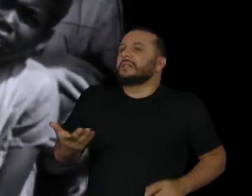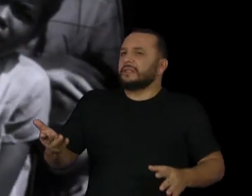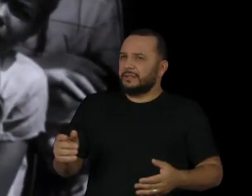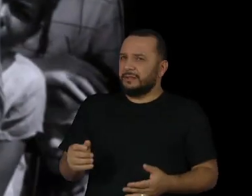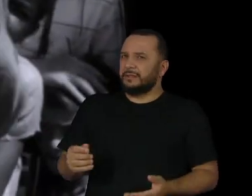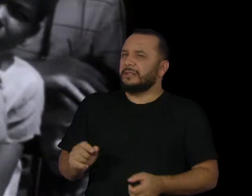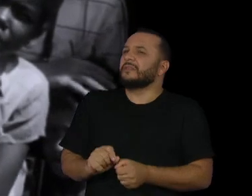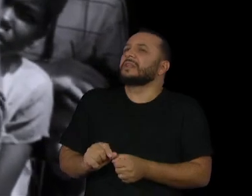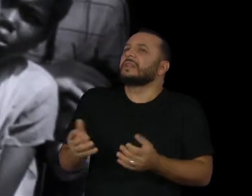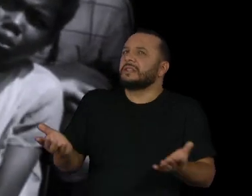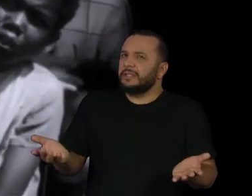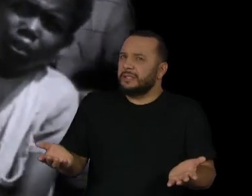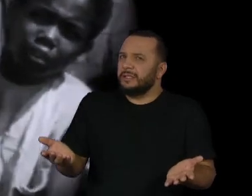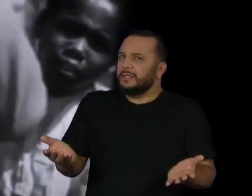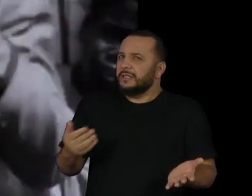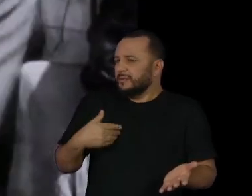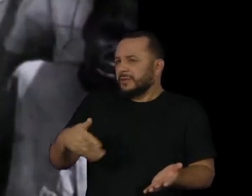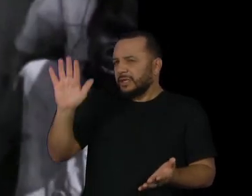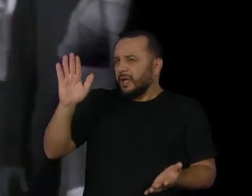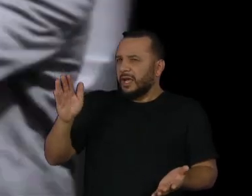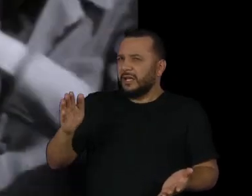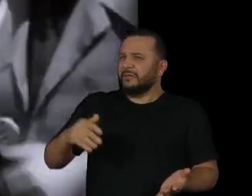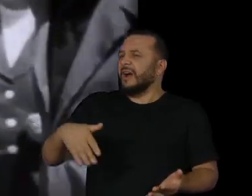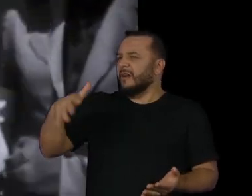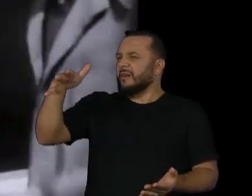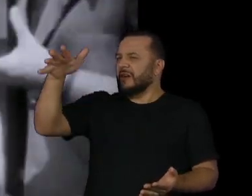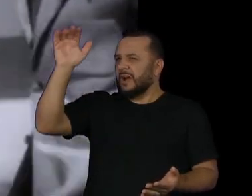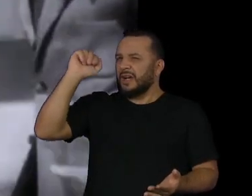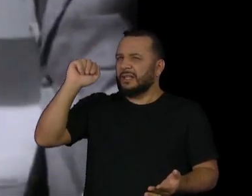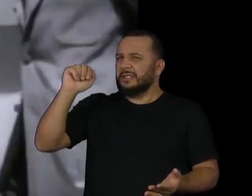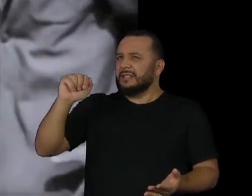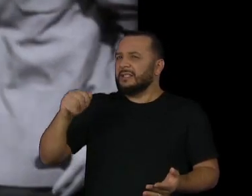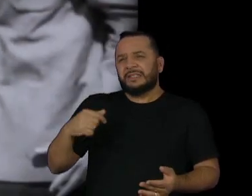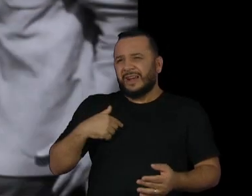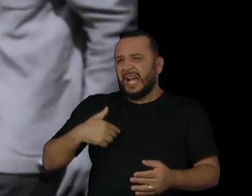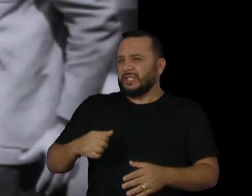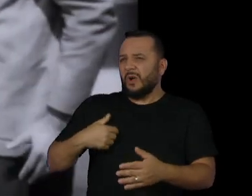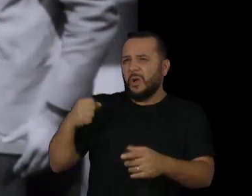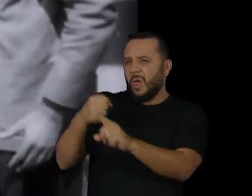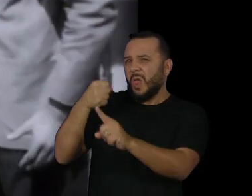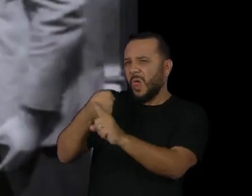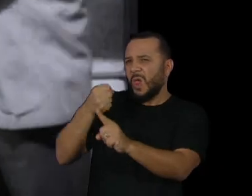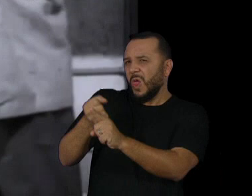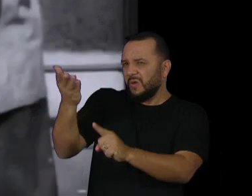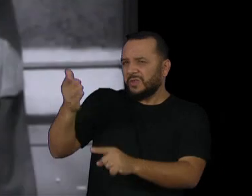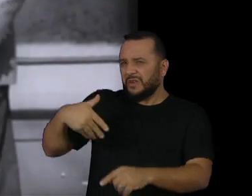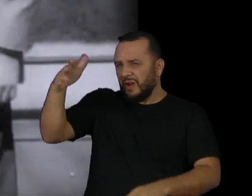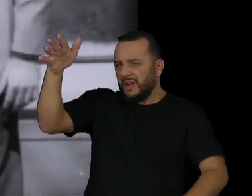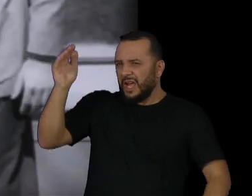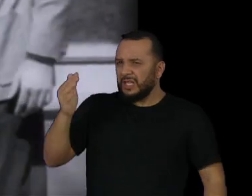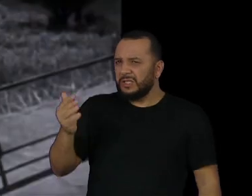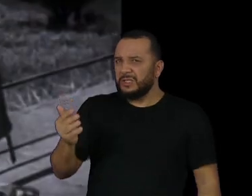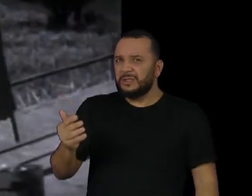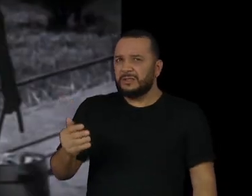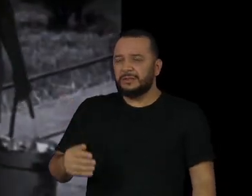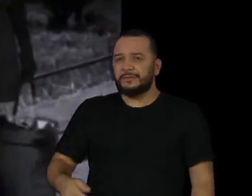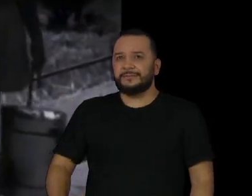de amendoim? Não tem vergonha, pezzo d'animal? Vai via, vá! Se não te quebro eu essa lata que você tem no lugar da cara. Te quebro! Ali, ali.